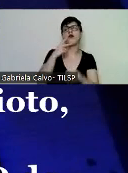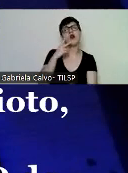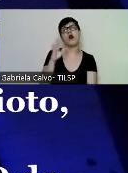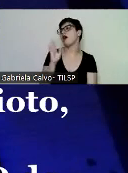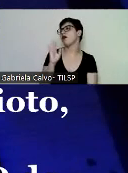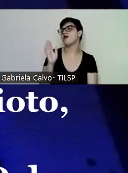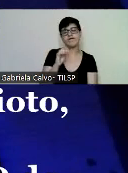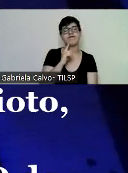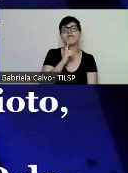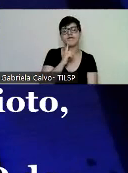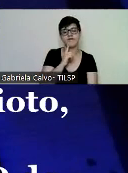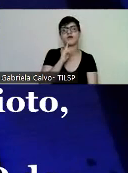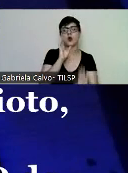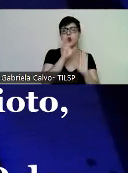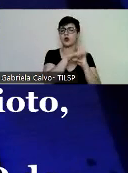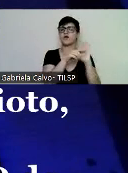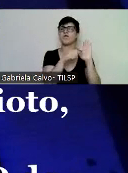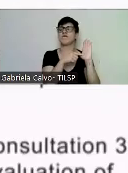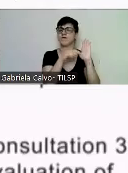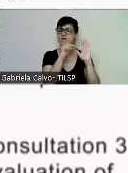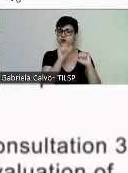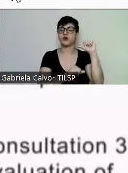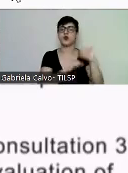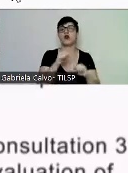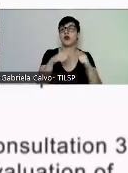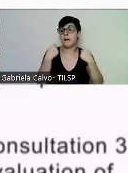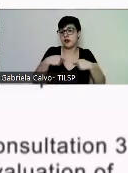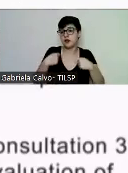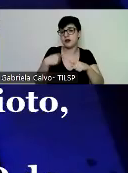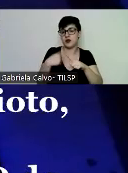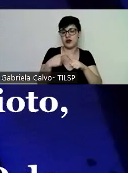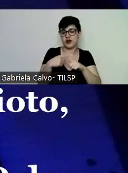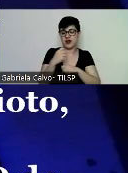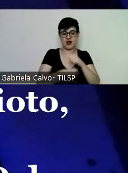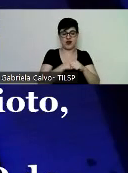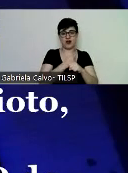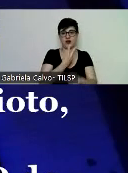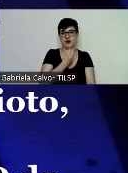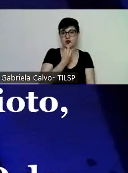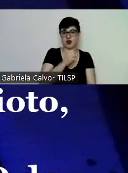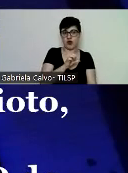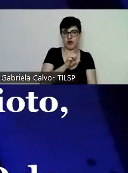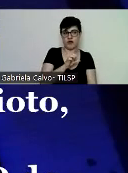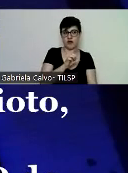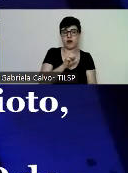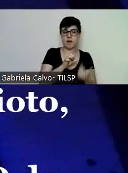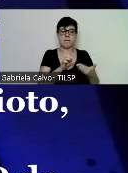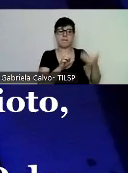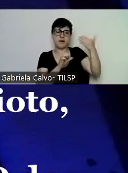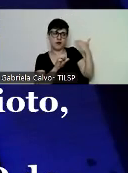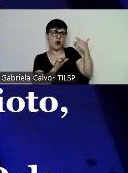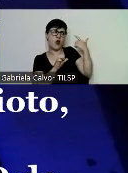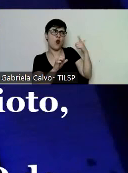ela merecia né uma proposta de definição que surge aí no contexto de 2019 ela mereceria maior debate então